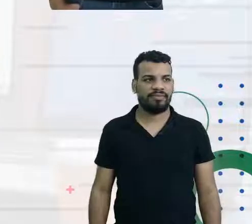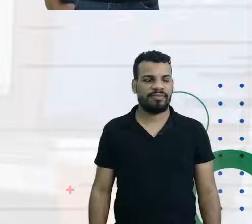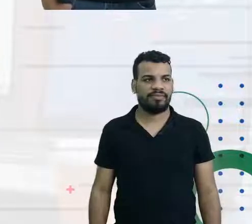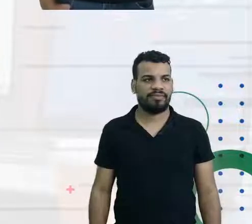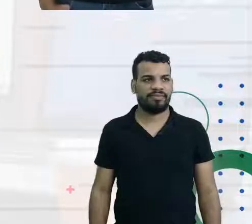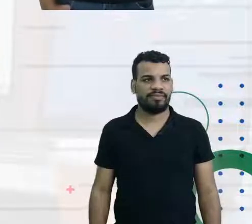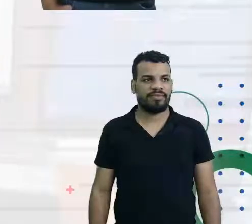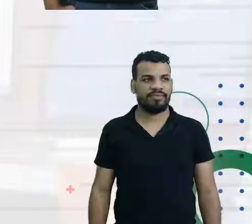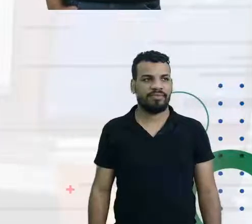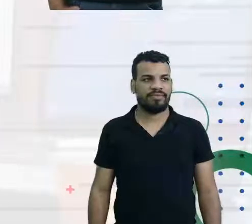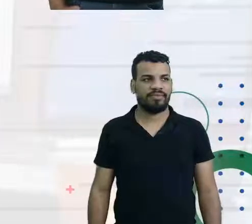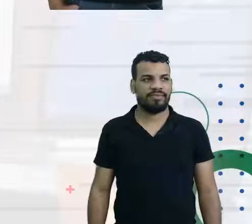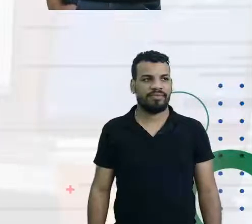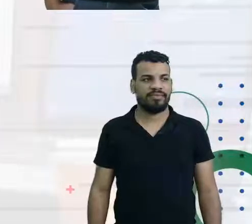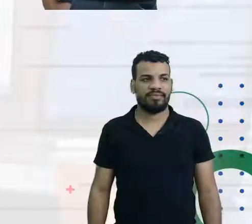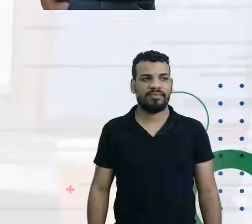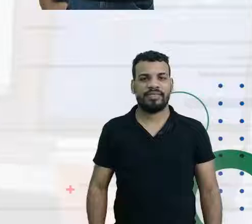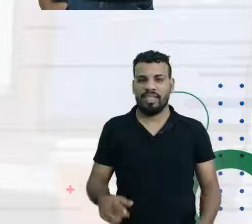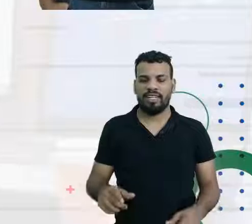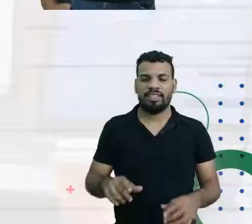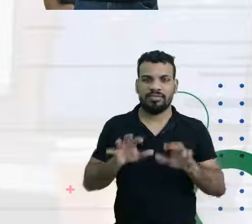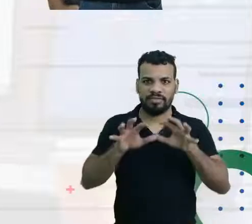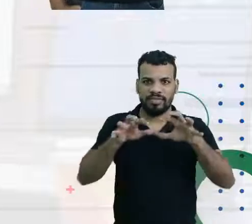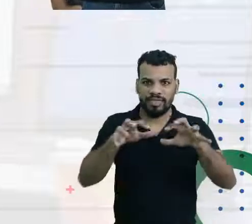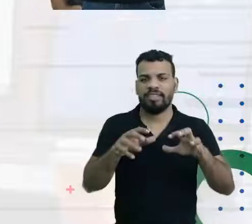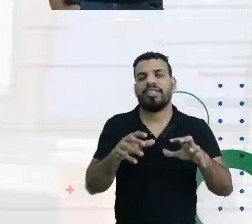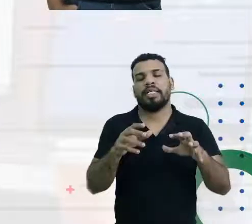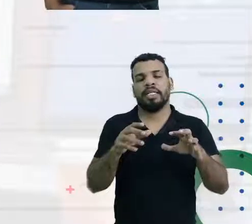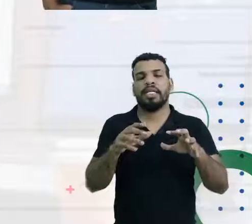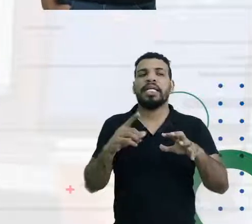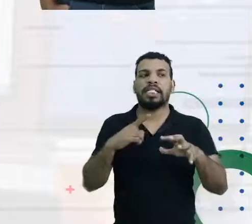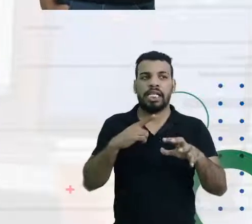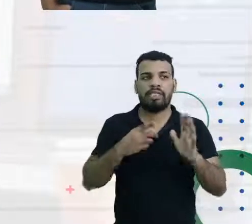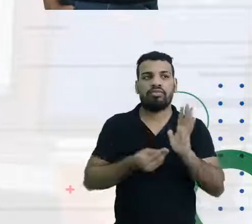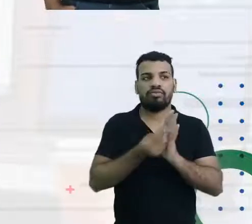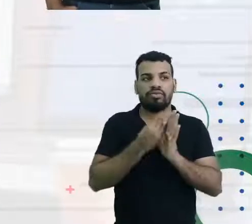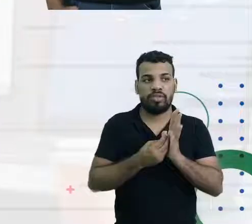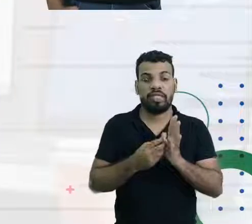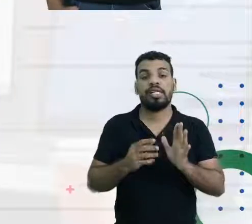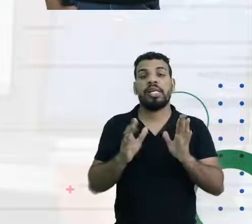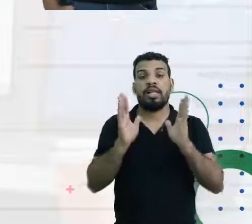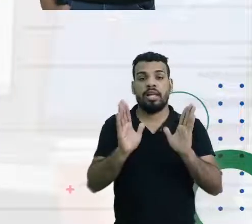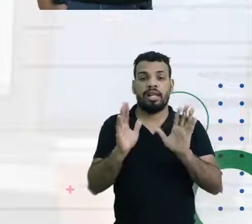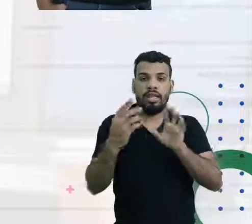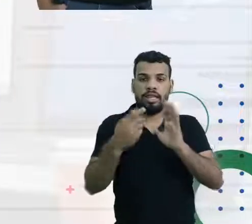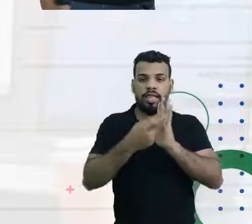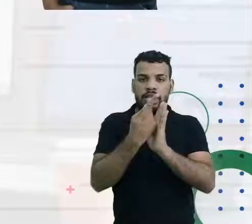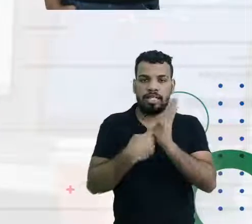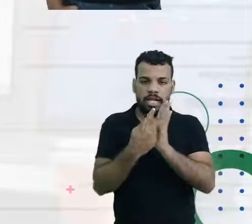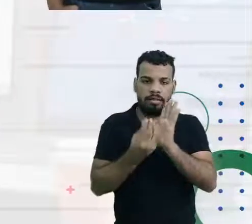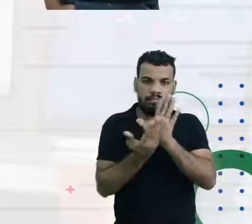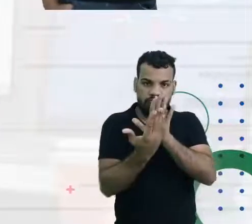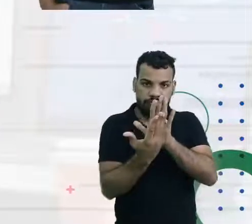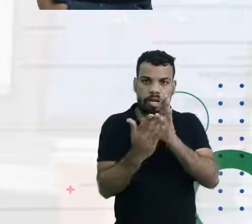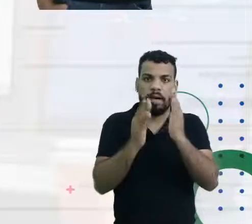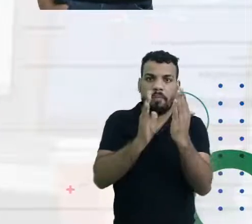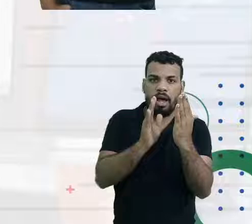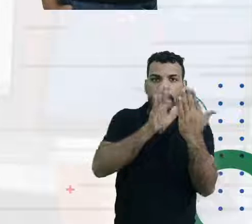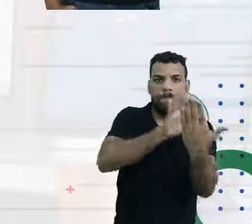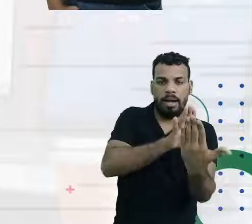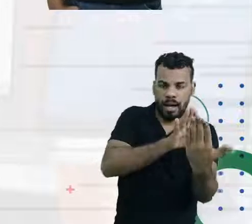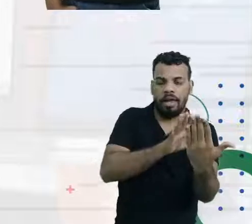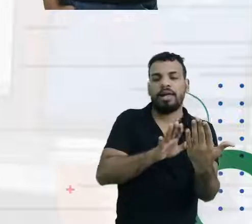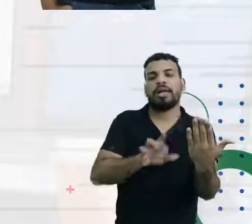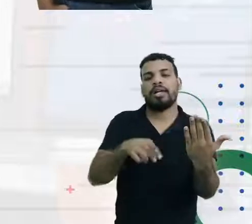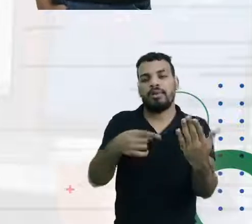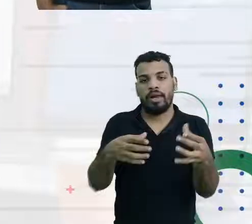Aqui ainda continuando, design de criatura. O artista aqui se preocupou em desenhar a criatura em várias posições, em vários ângulos, para que o resto